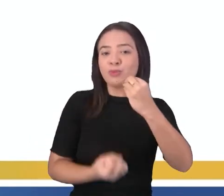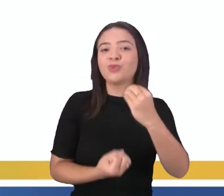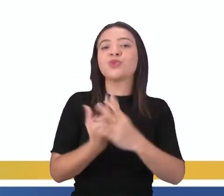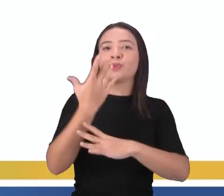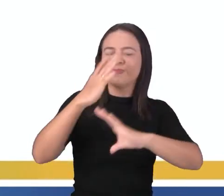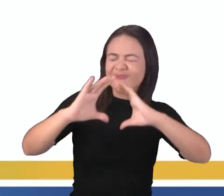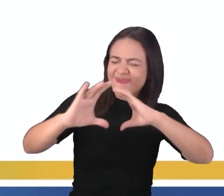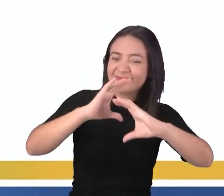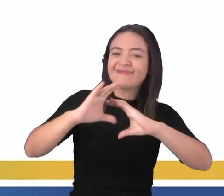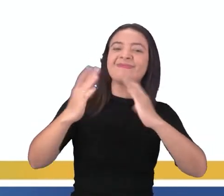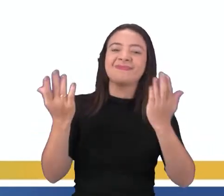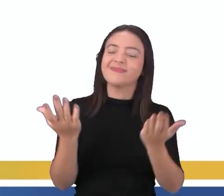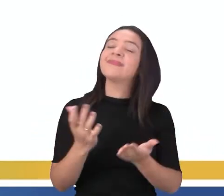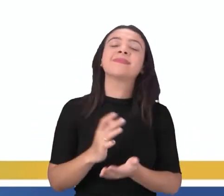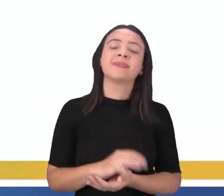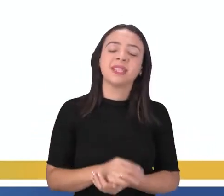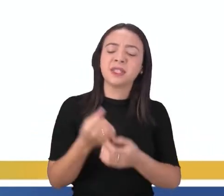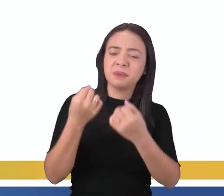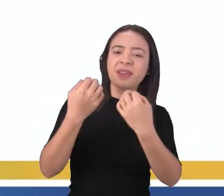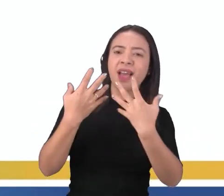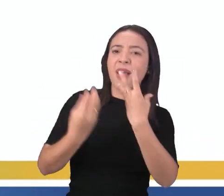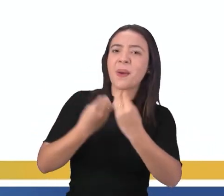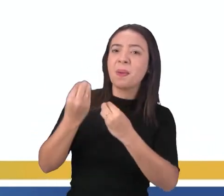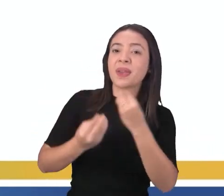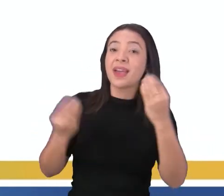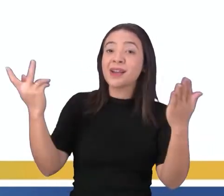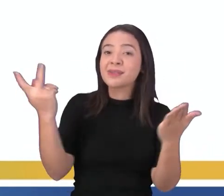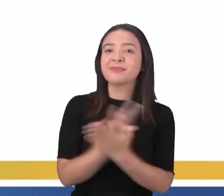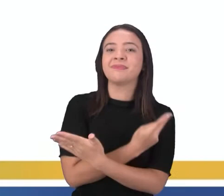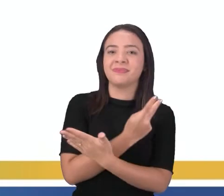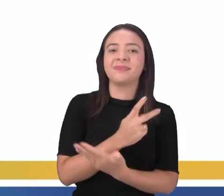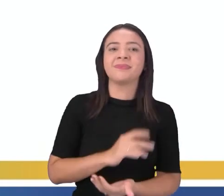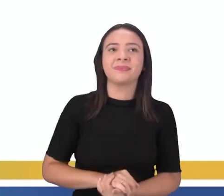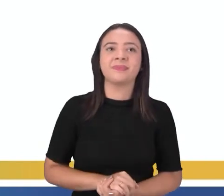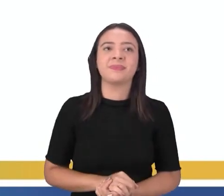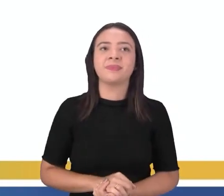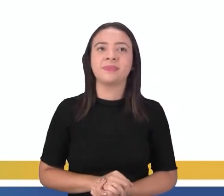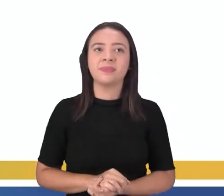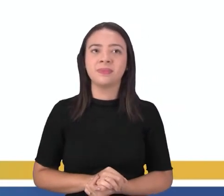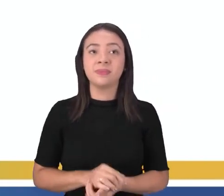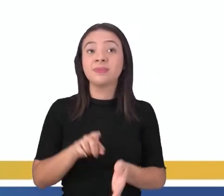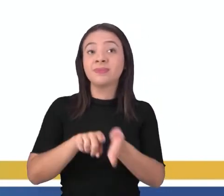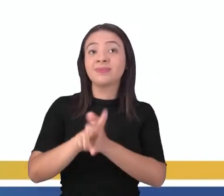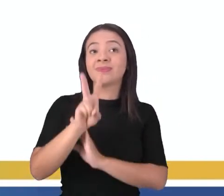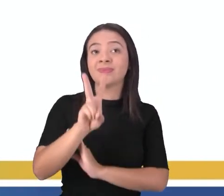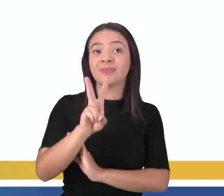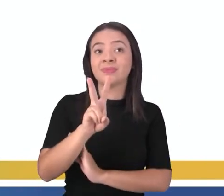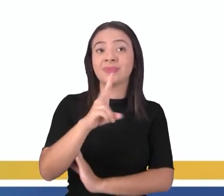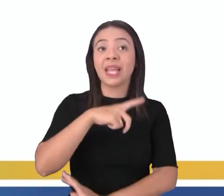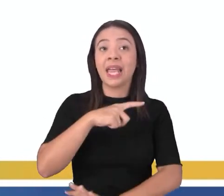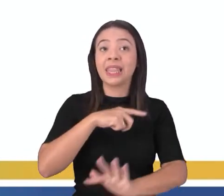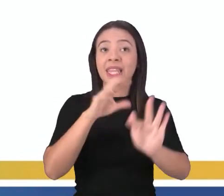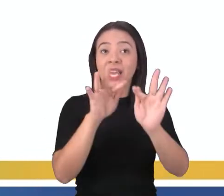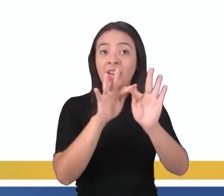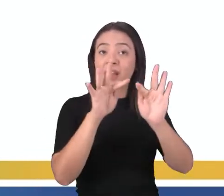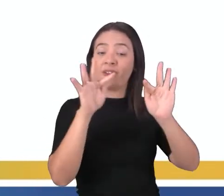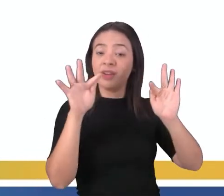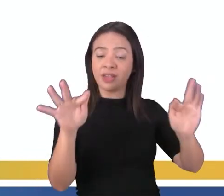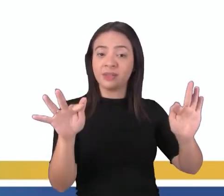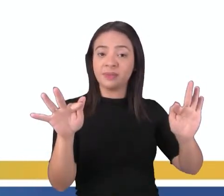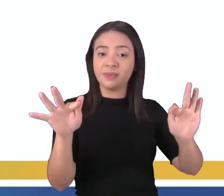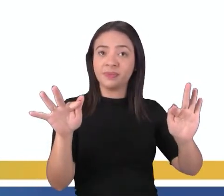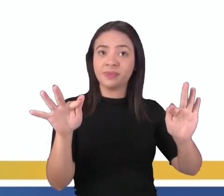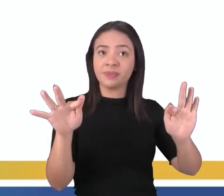da música, falar um pouquinho desse processo de surgimento da música. Vamos para a segunda pergunta. A